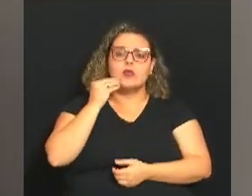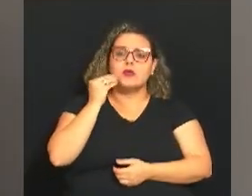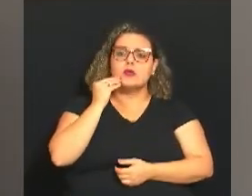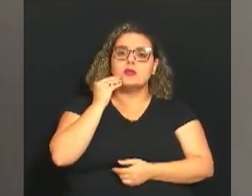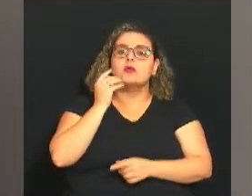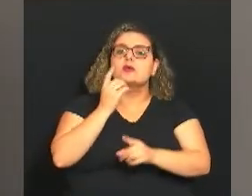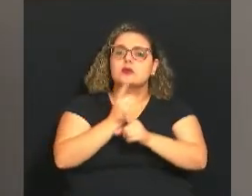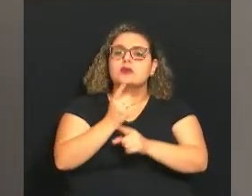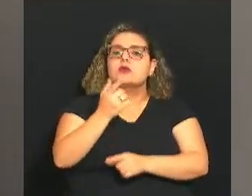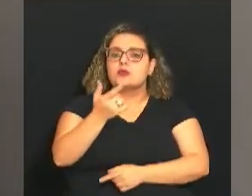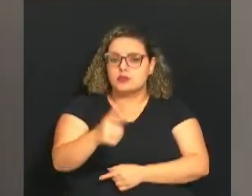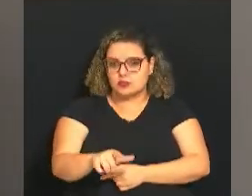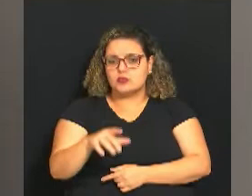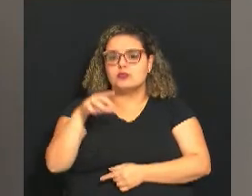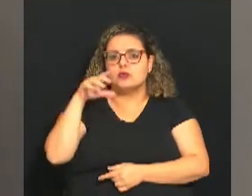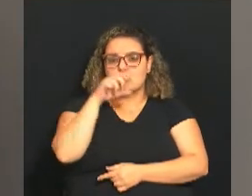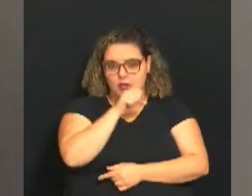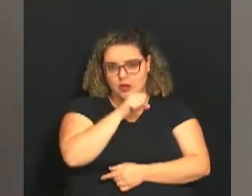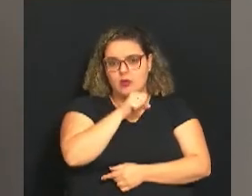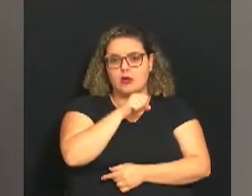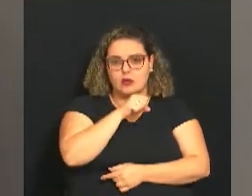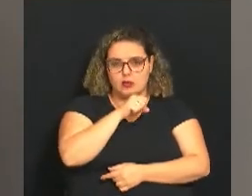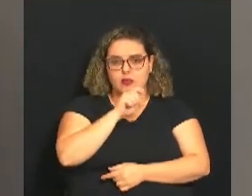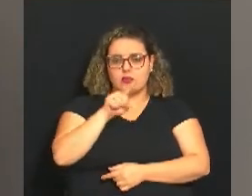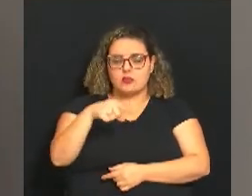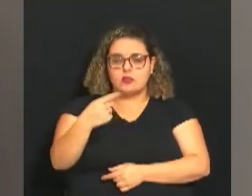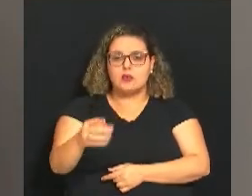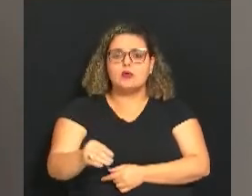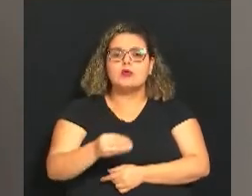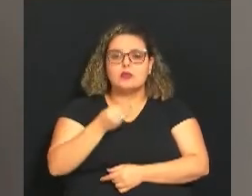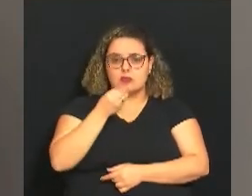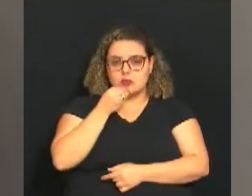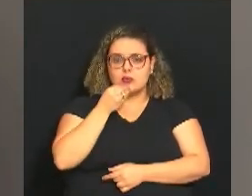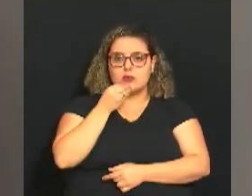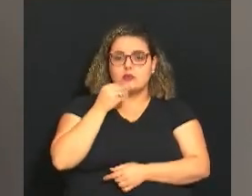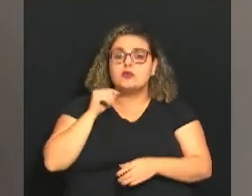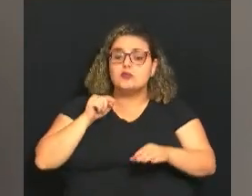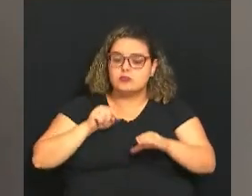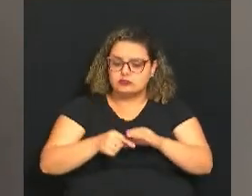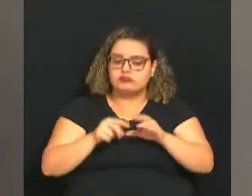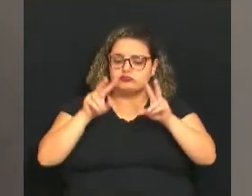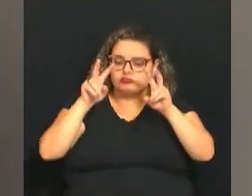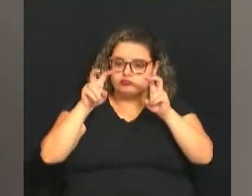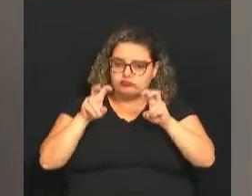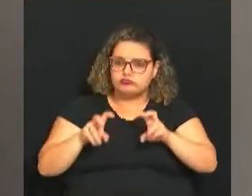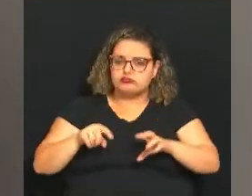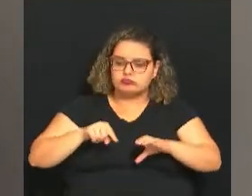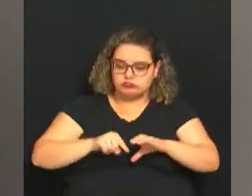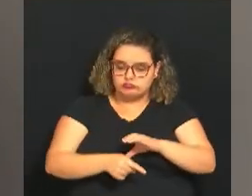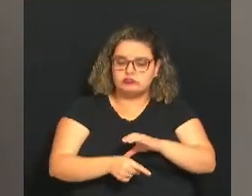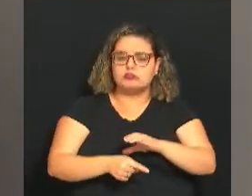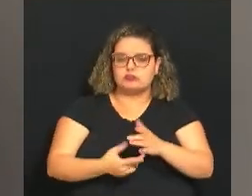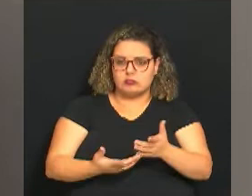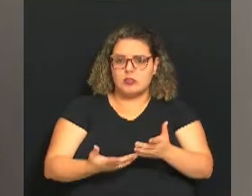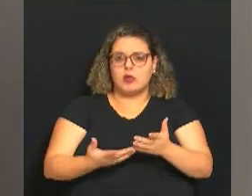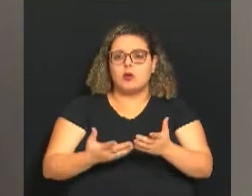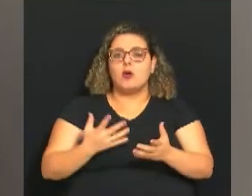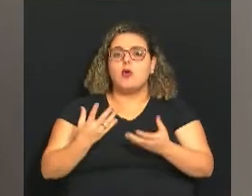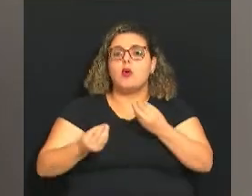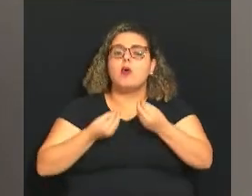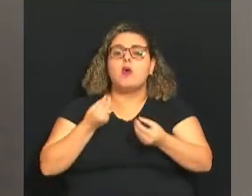o mais breve possível, numa próxima oportunidade, e aprofundar aí as discussões e os laços entre